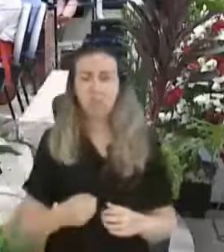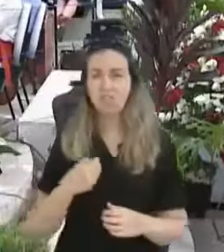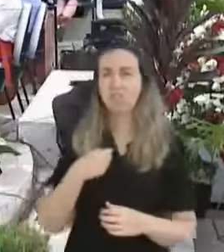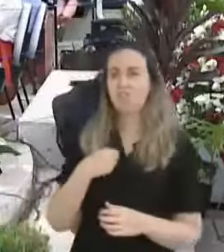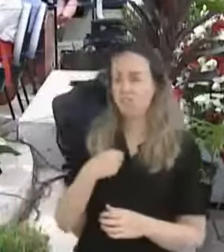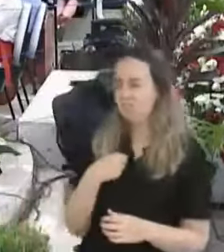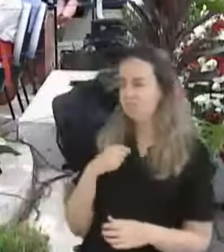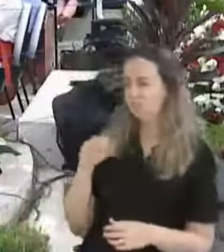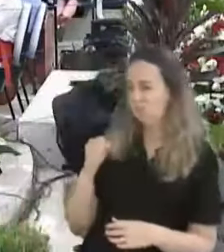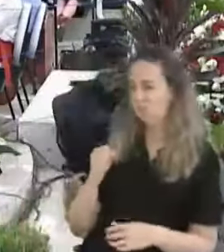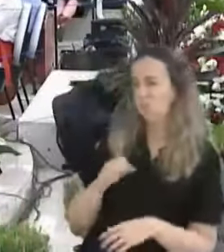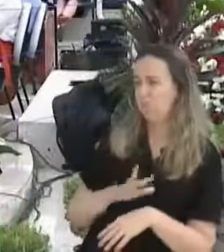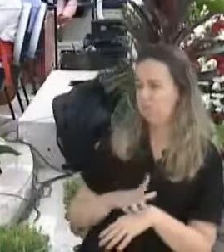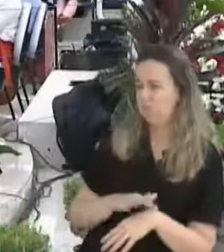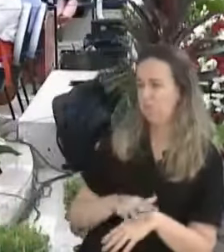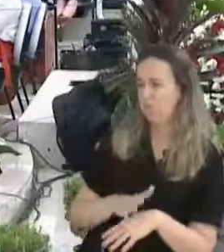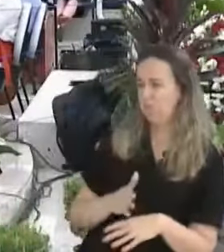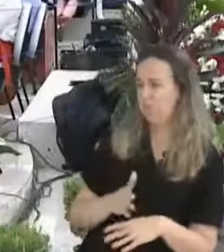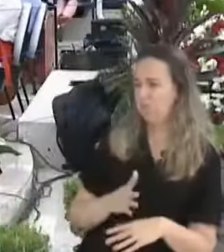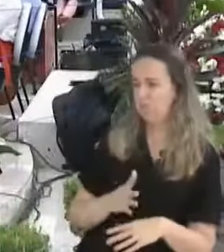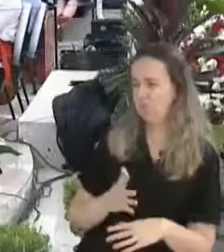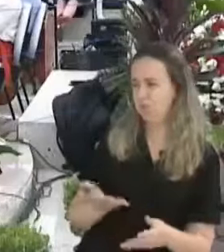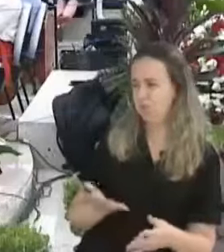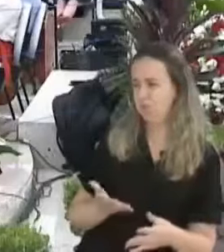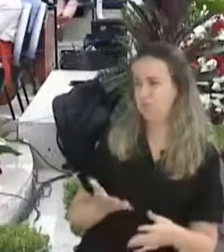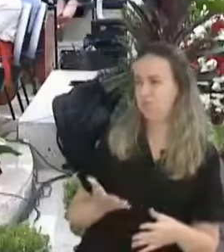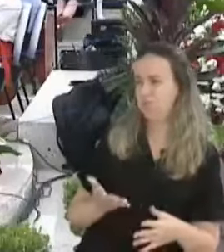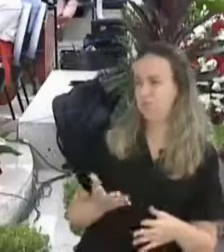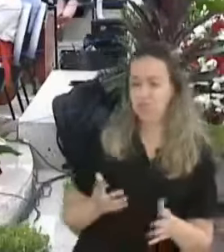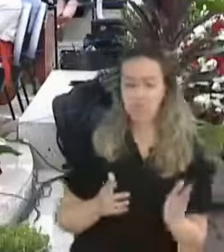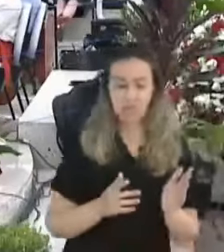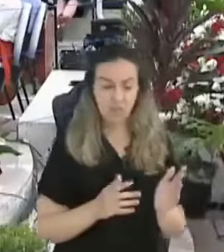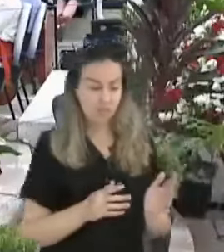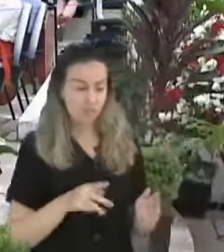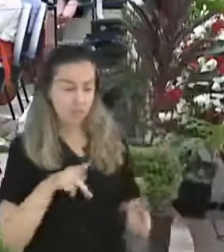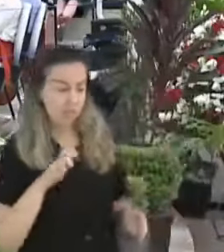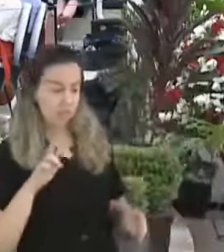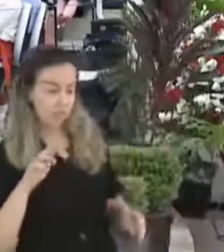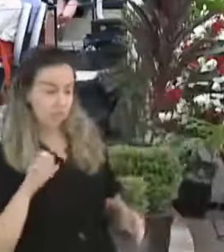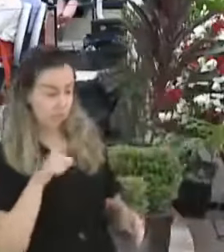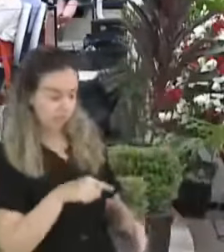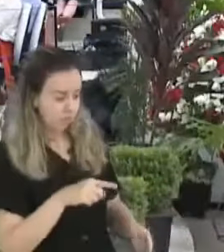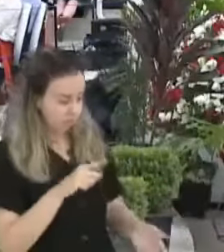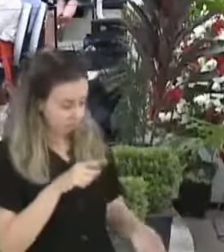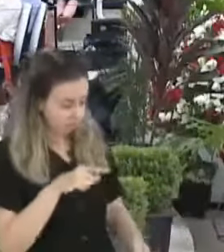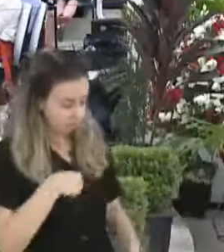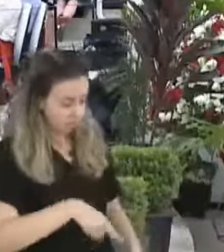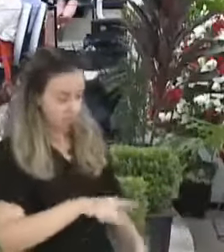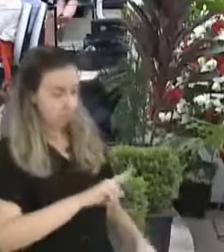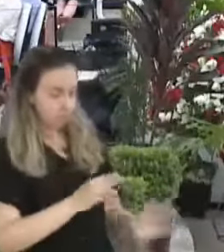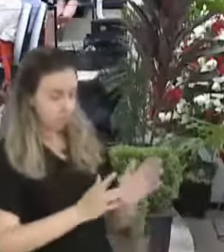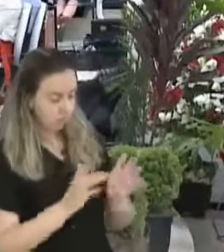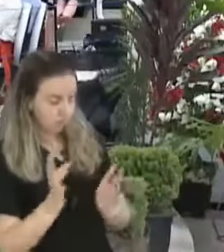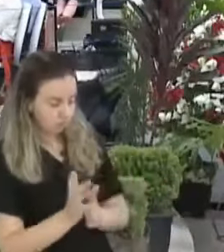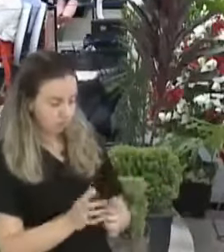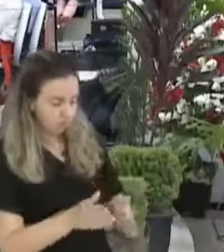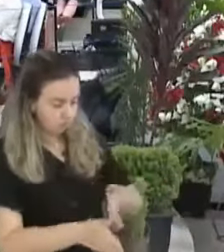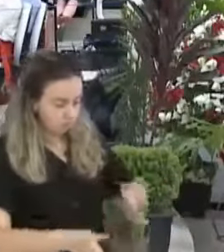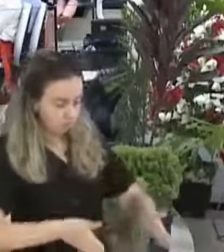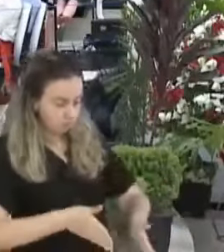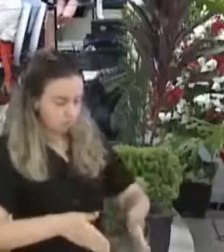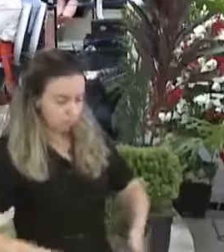Lida e Saron se converteram ao Senhor. Está escrito lá em Atos capítulo 26 e no